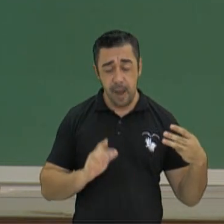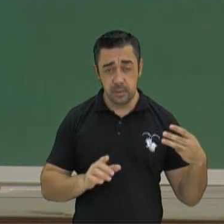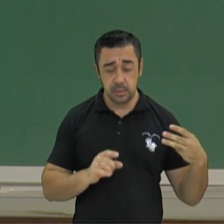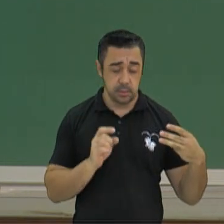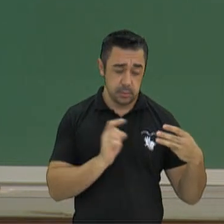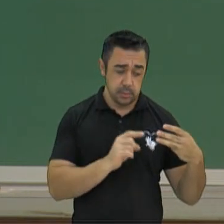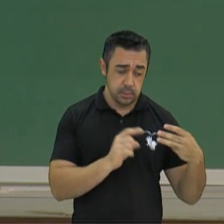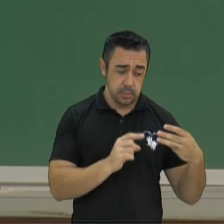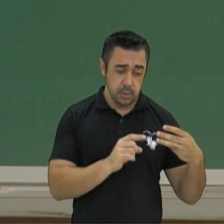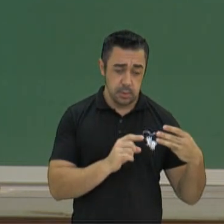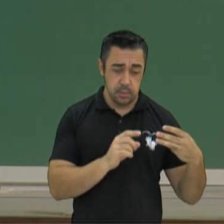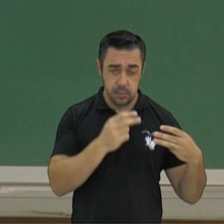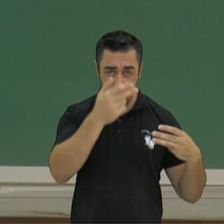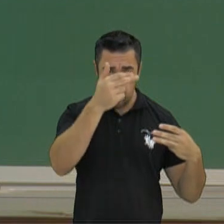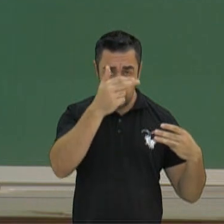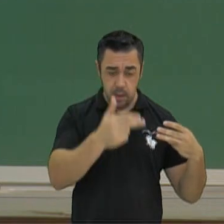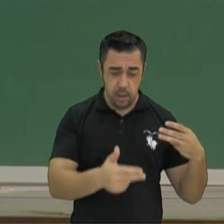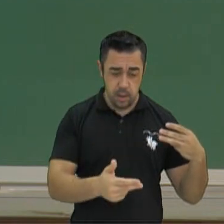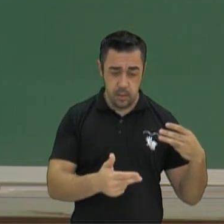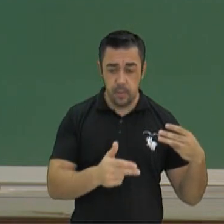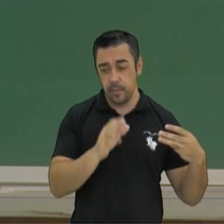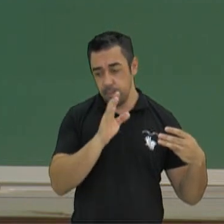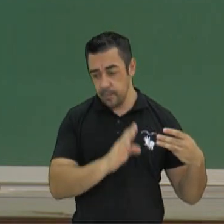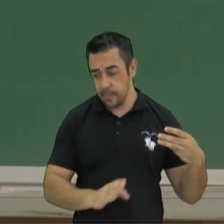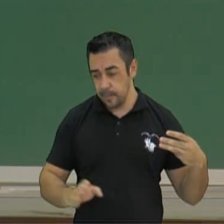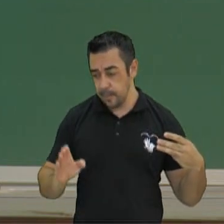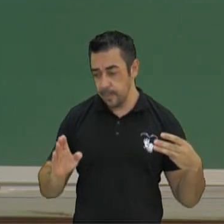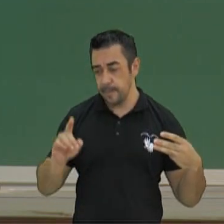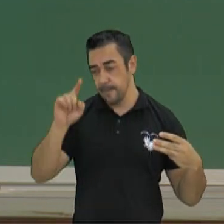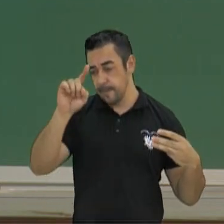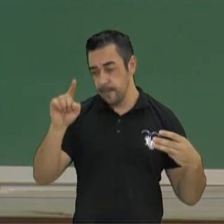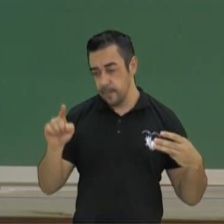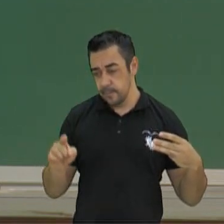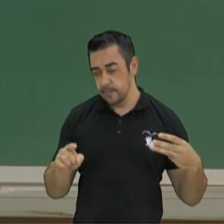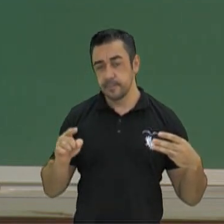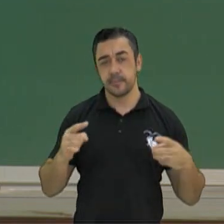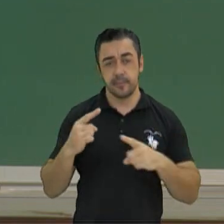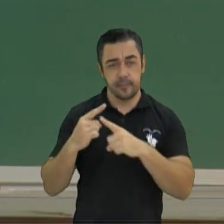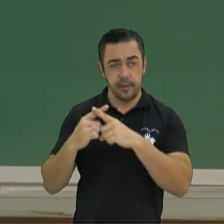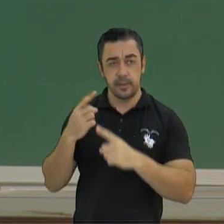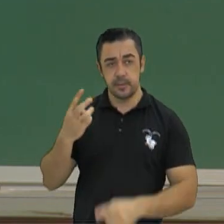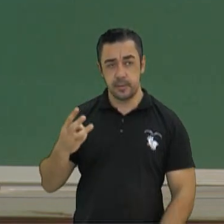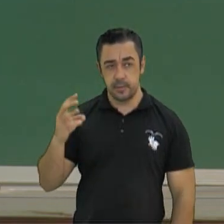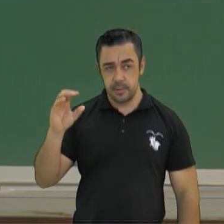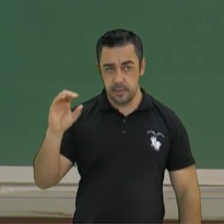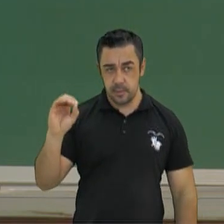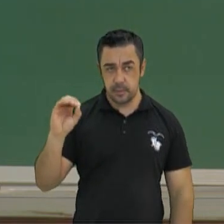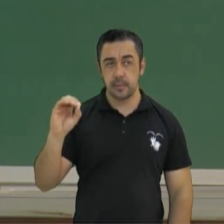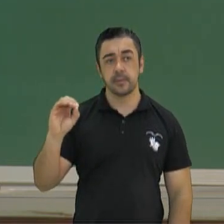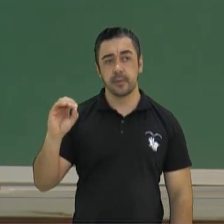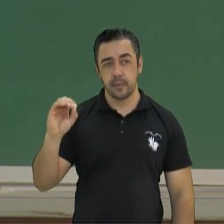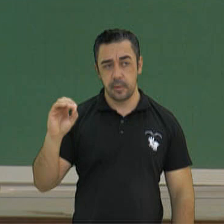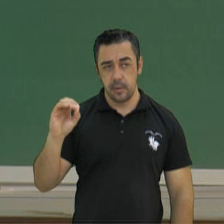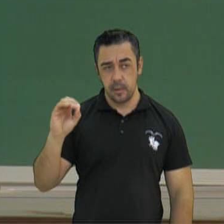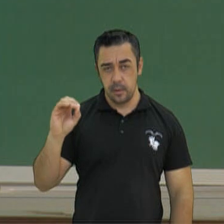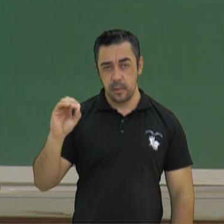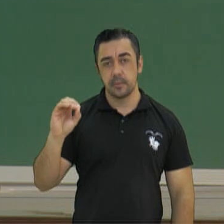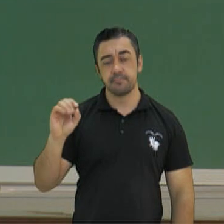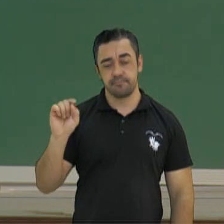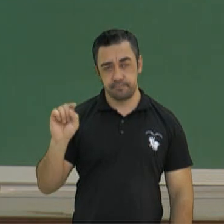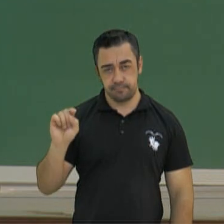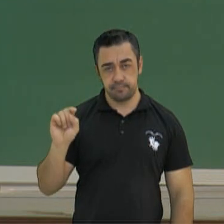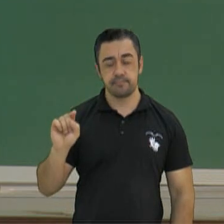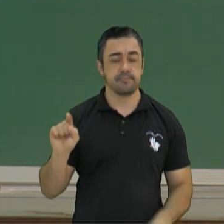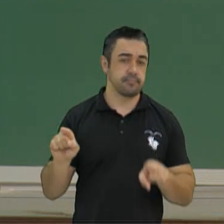faço de um lado da igualdade, eu faço do outro também. Então, multipliquei aqui por 30, do